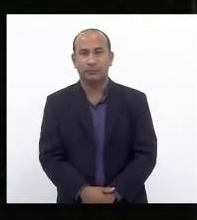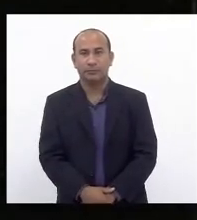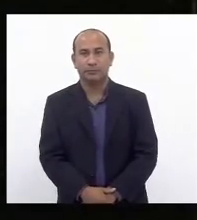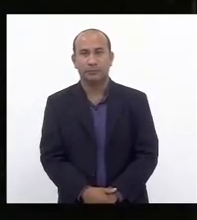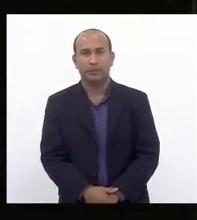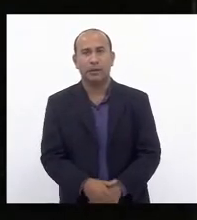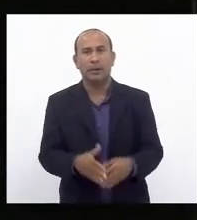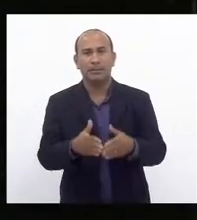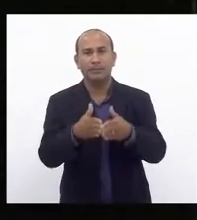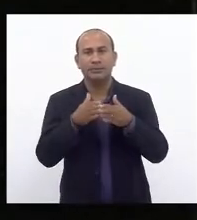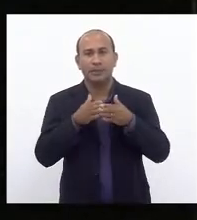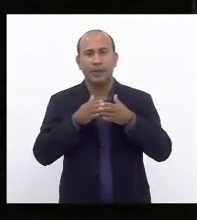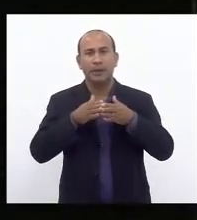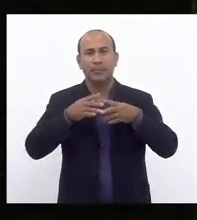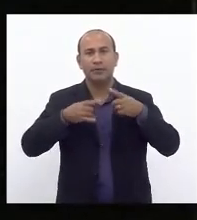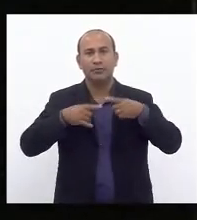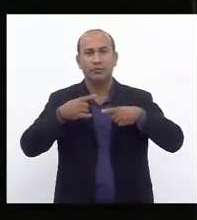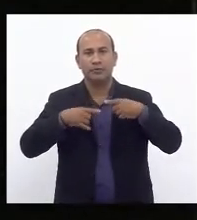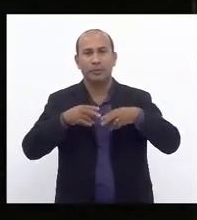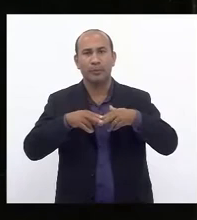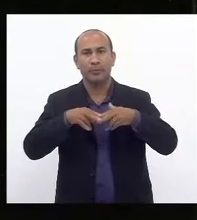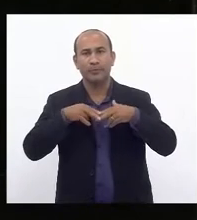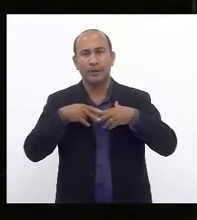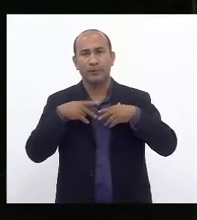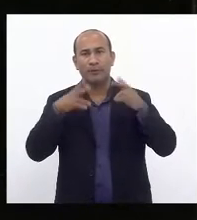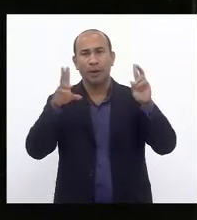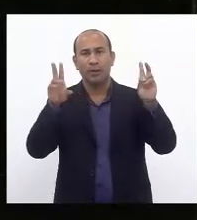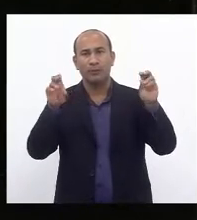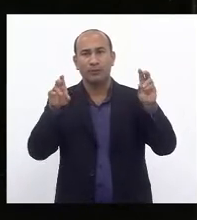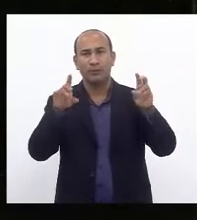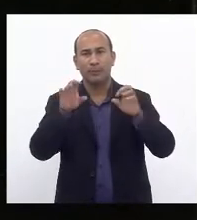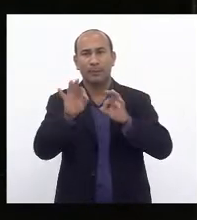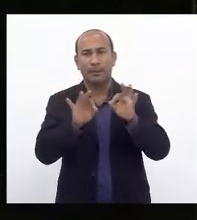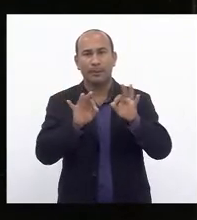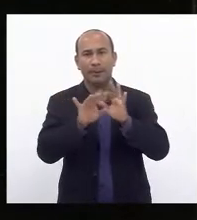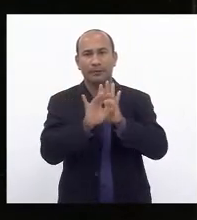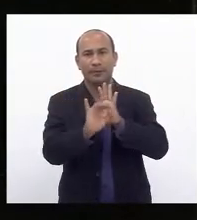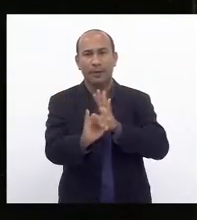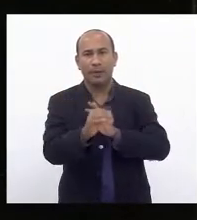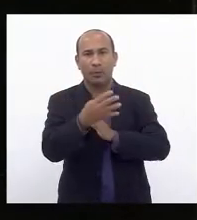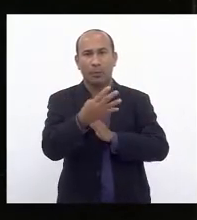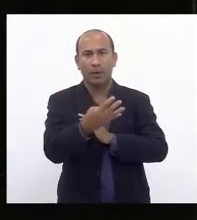Pedi para discutir, que trata-se de um projeto de lei